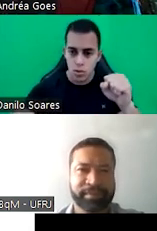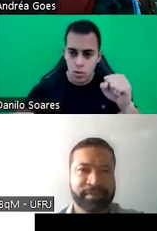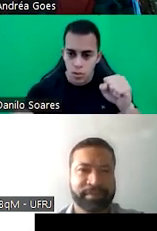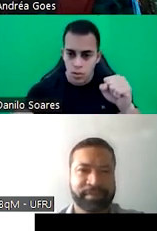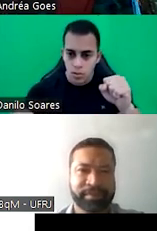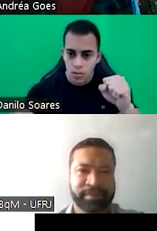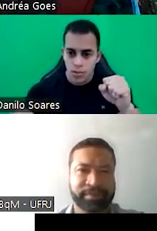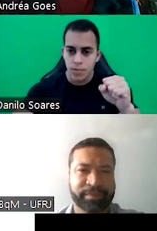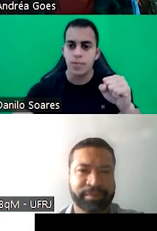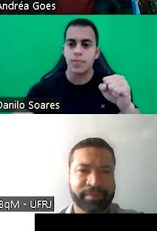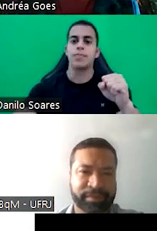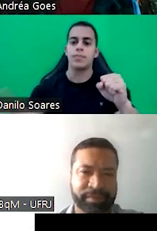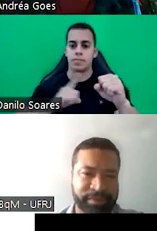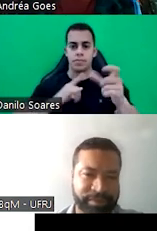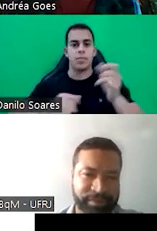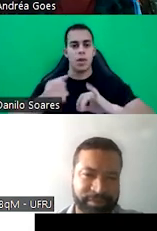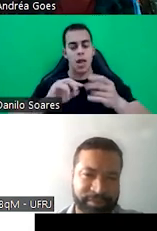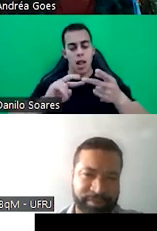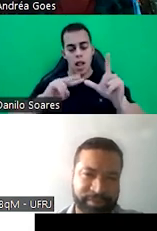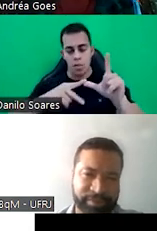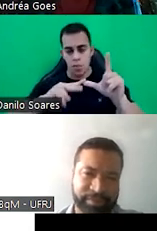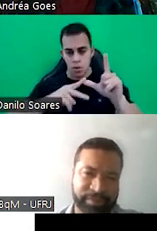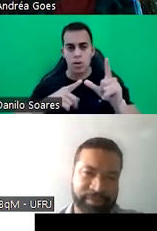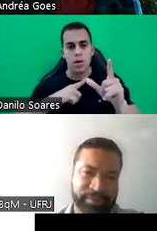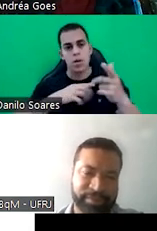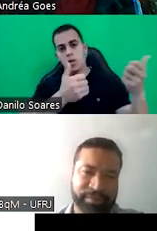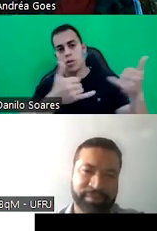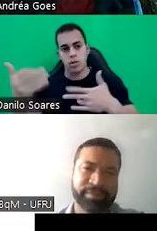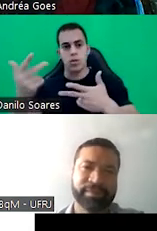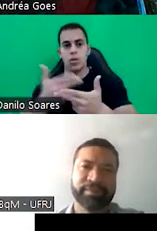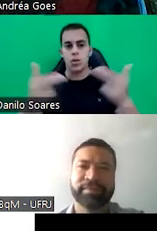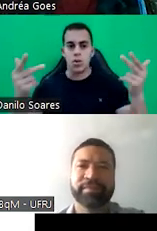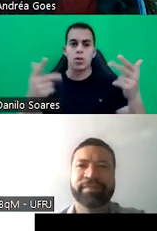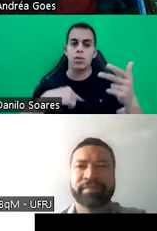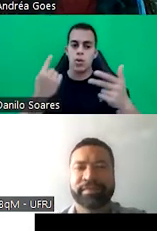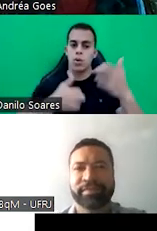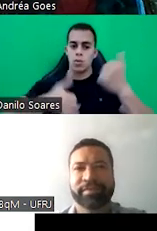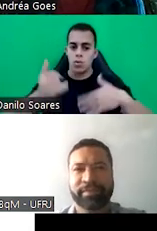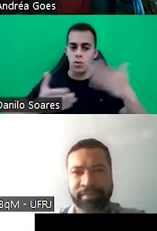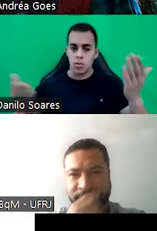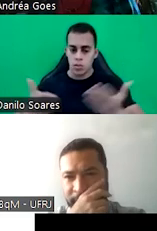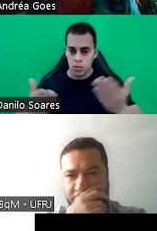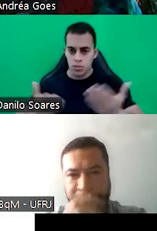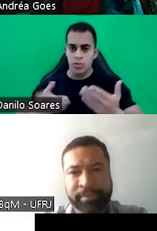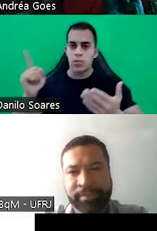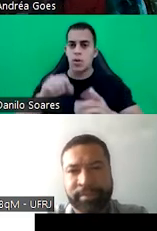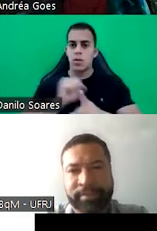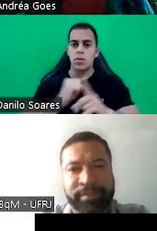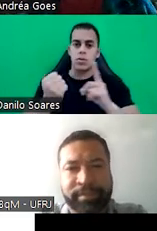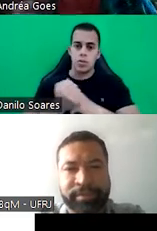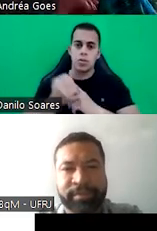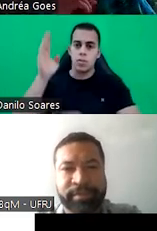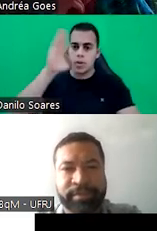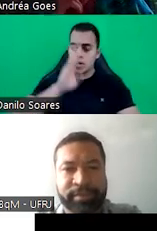gente, ver uma boa parte do que eu acabei de falar hoje, e o livro que a gente publicou pela Sociedade Brasileira de Genética